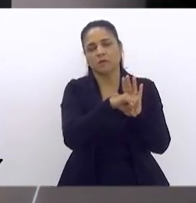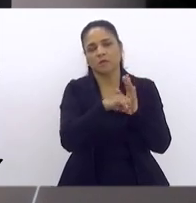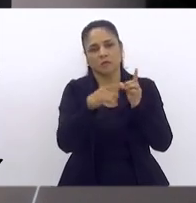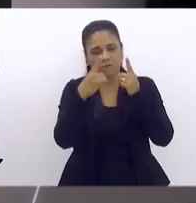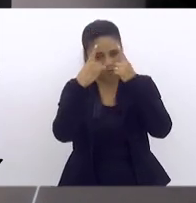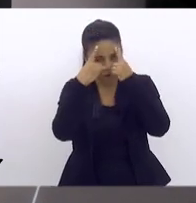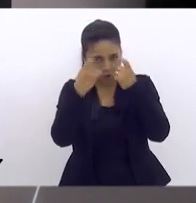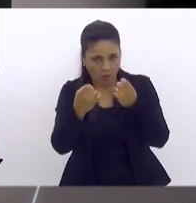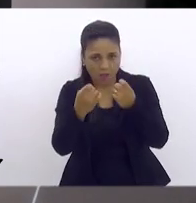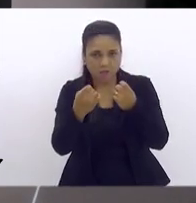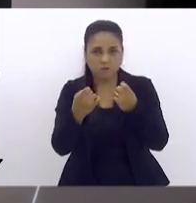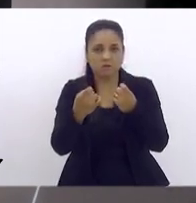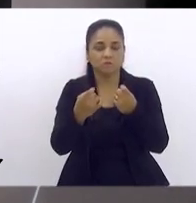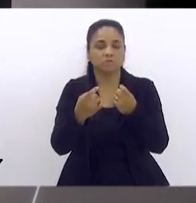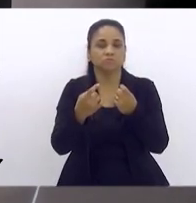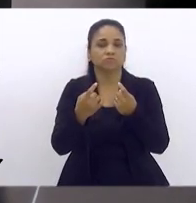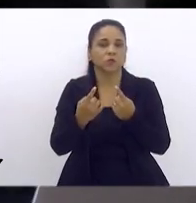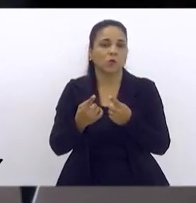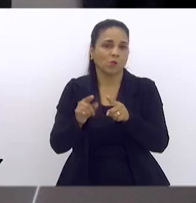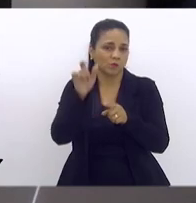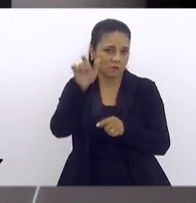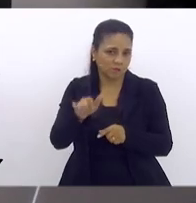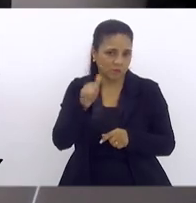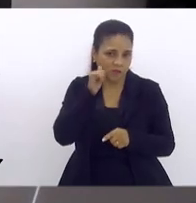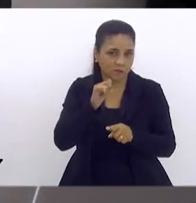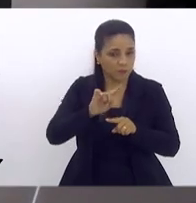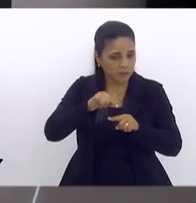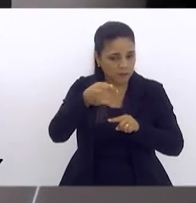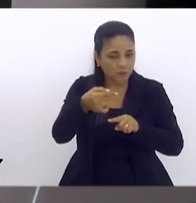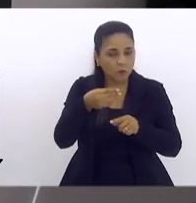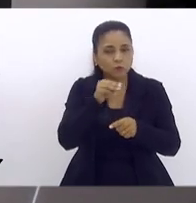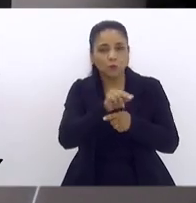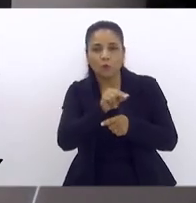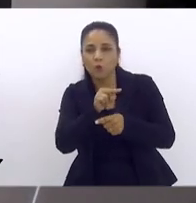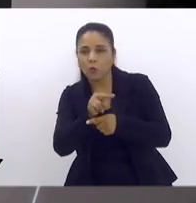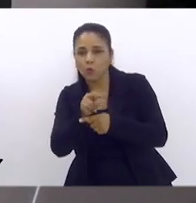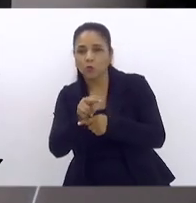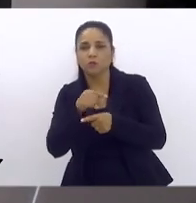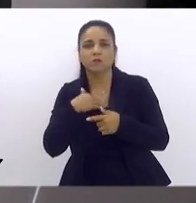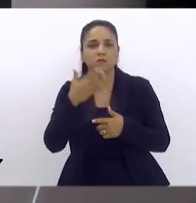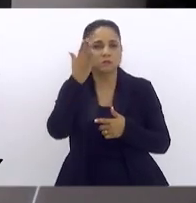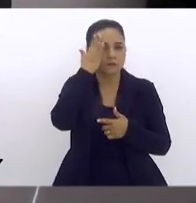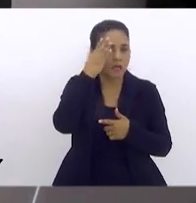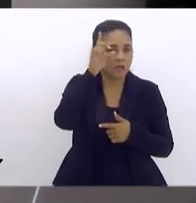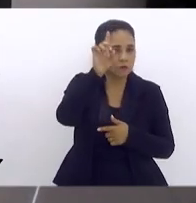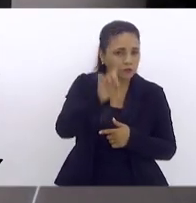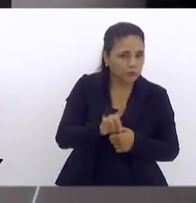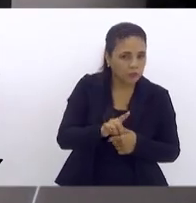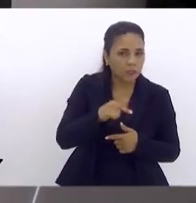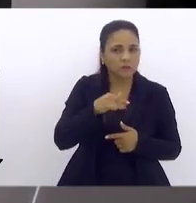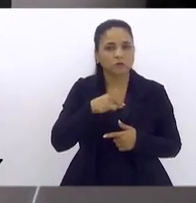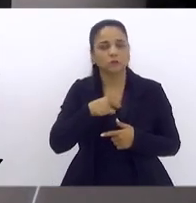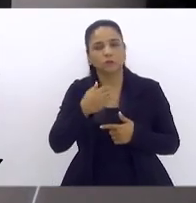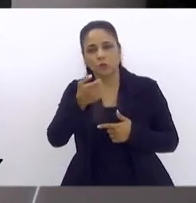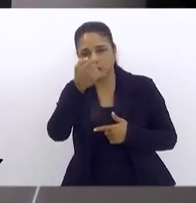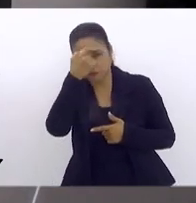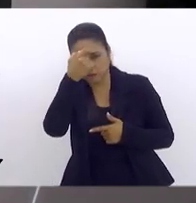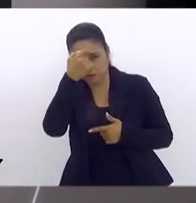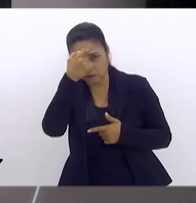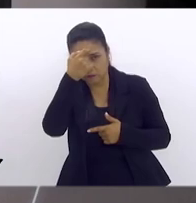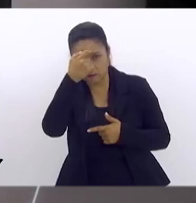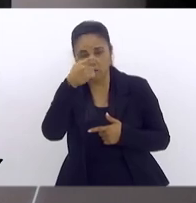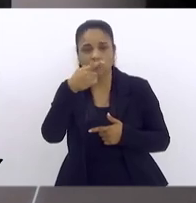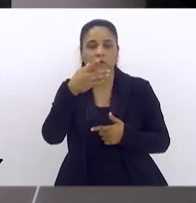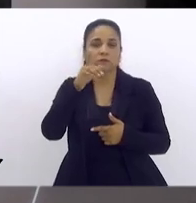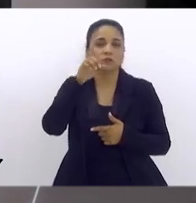é a gente sabe que quanto mais a gente sabe dos nossos direitos ou quanto mais a gente está conscientizado sobre aquilo